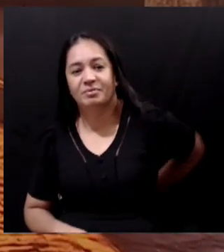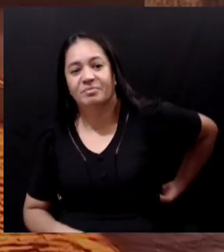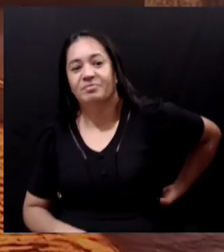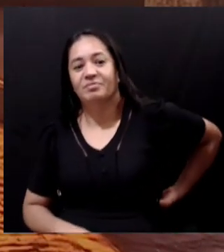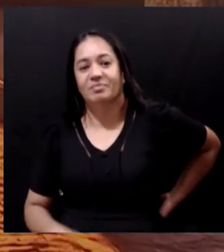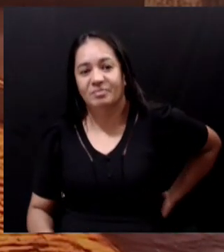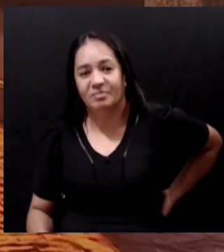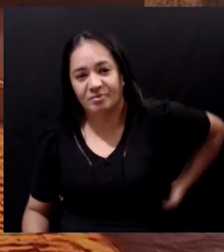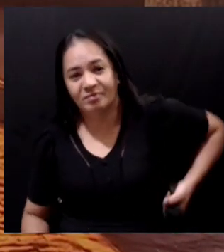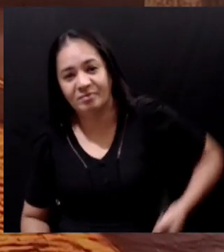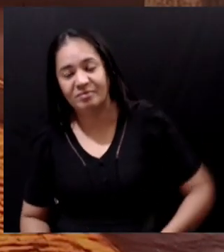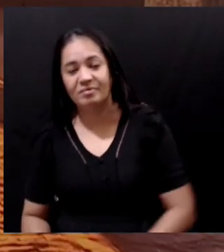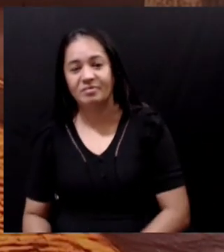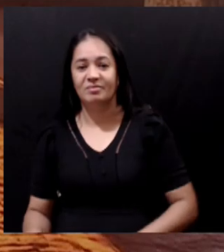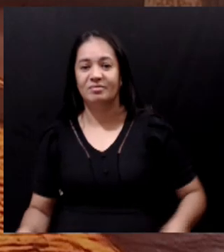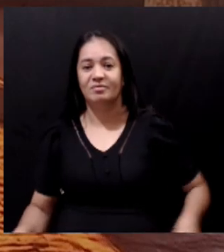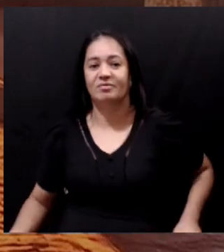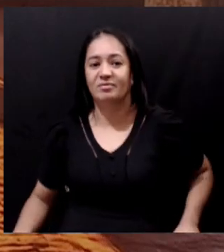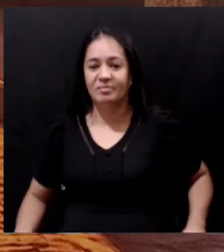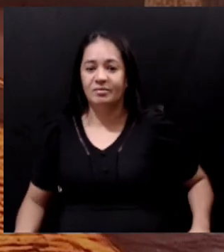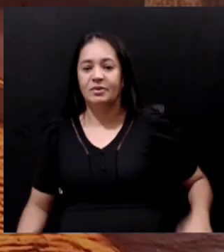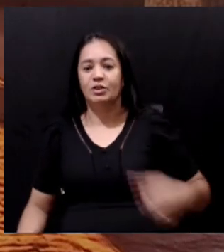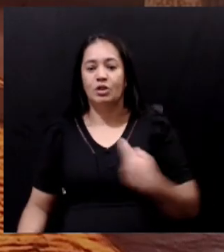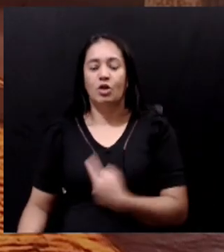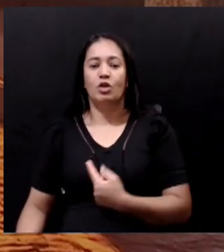dia para o outro, a gente começou assim